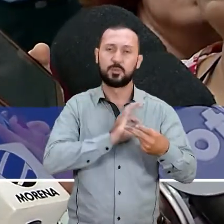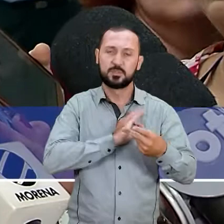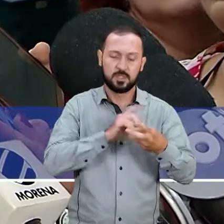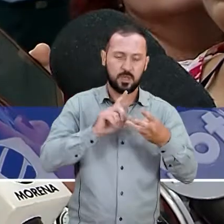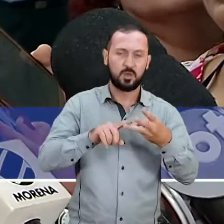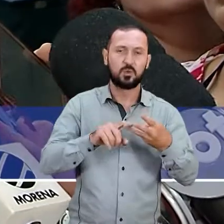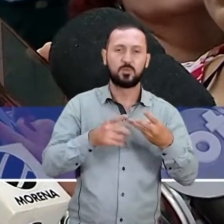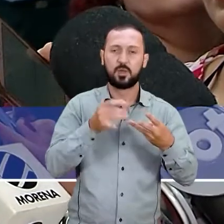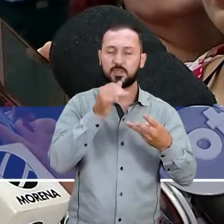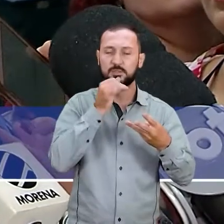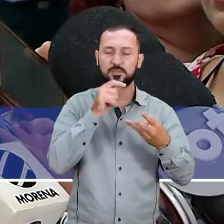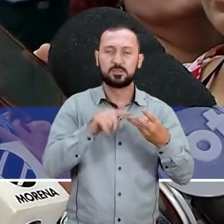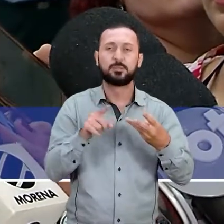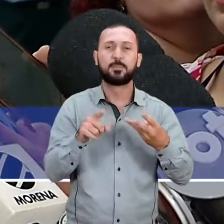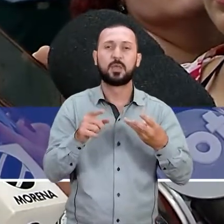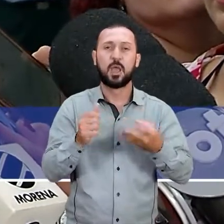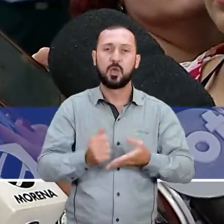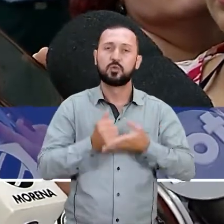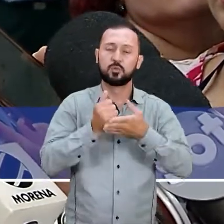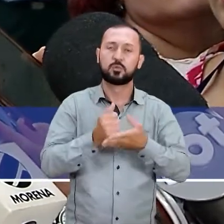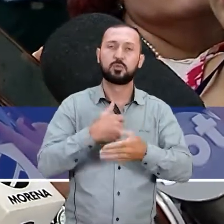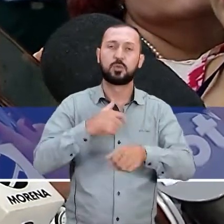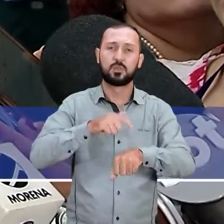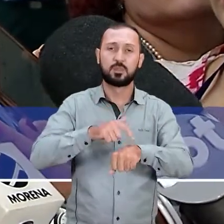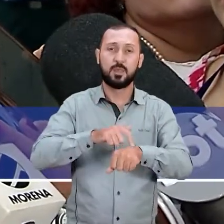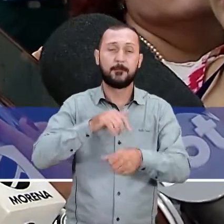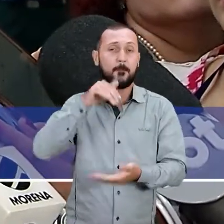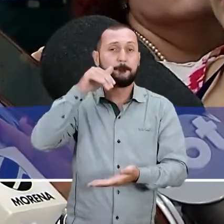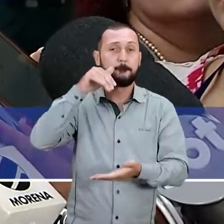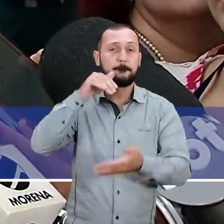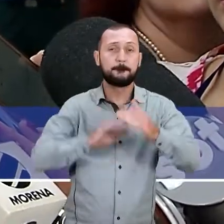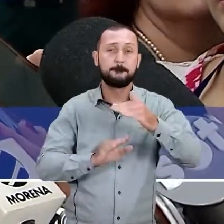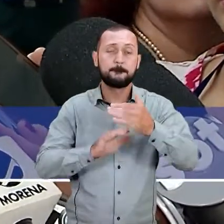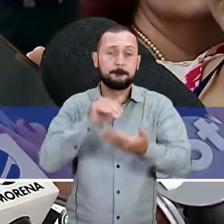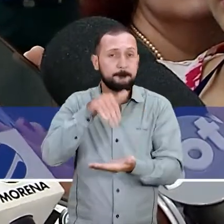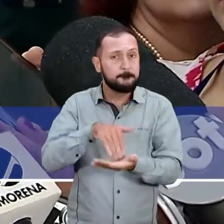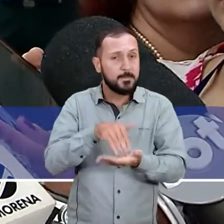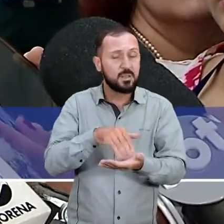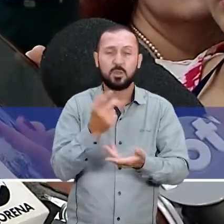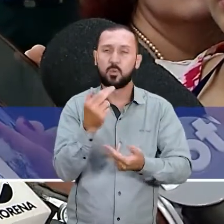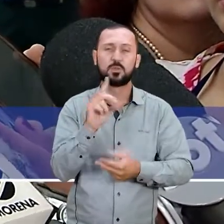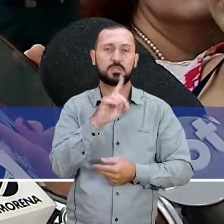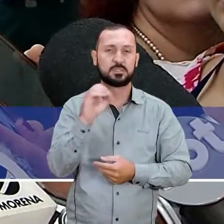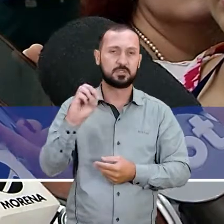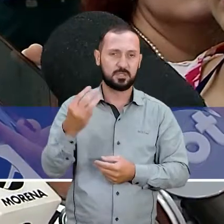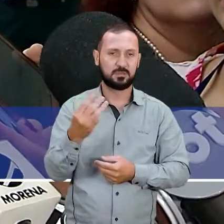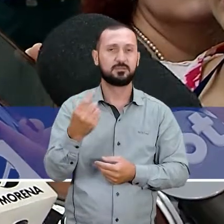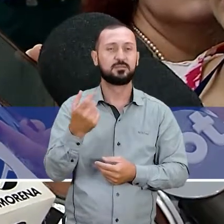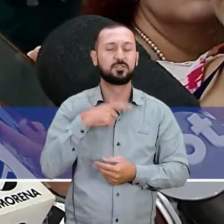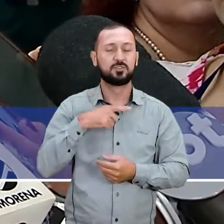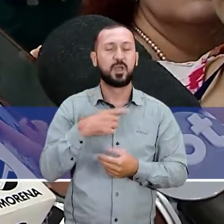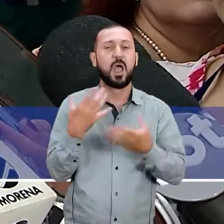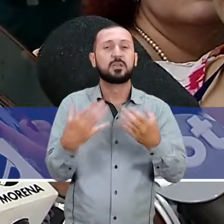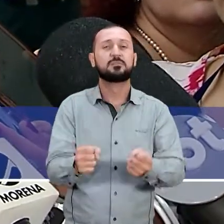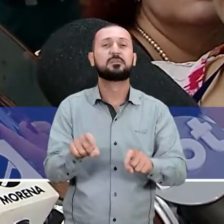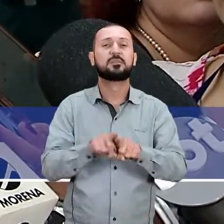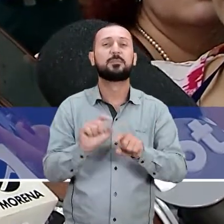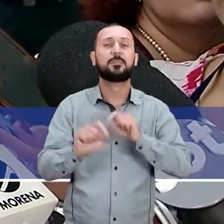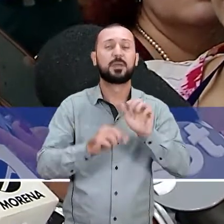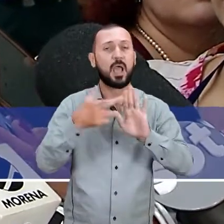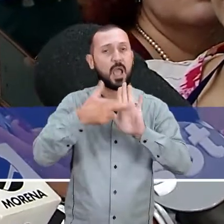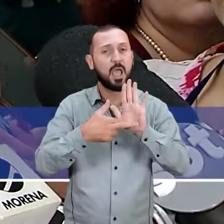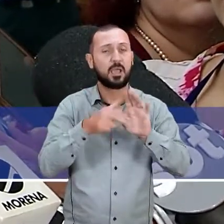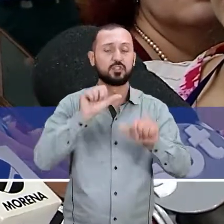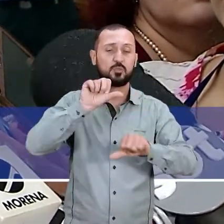policiais civis, a obrigatoriedade da contribuição, o tempo mínimo de contribuição, exatamente igual ao que está na 103, e nós vamos